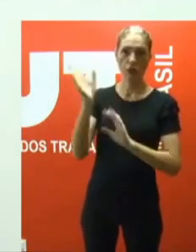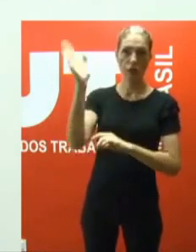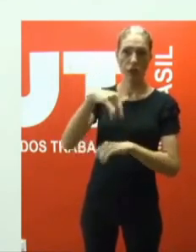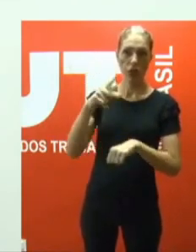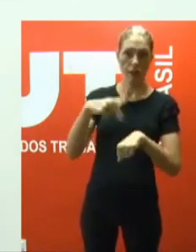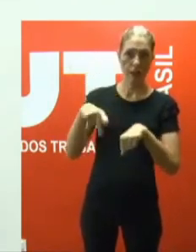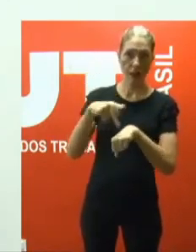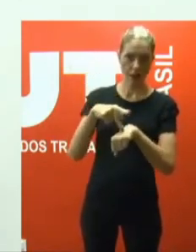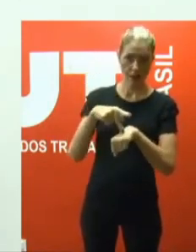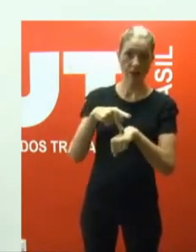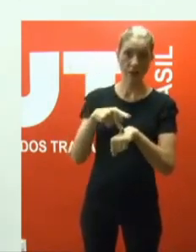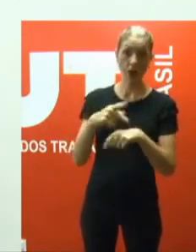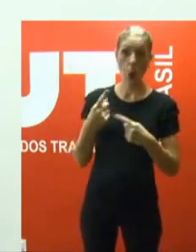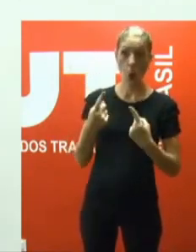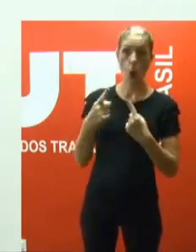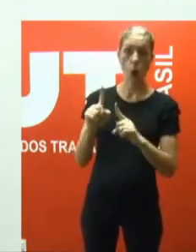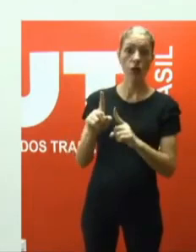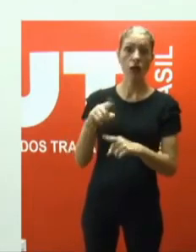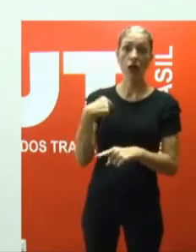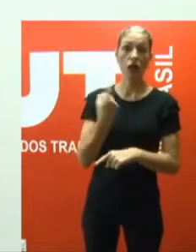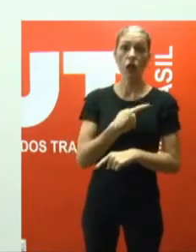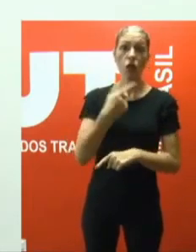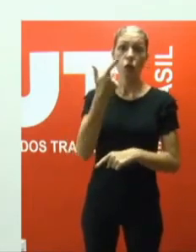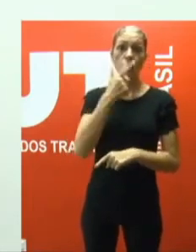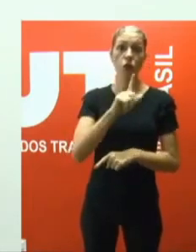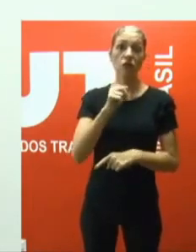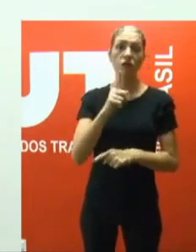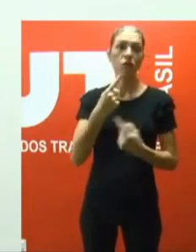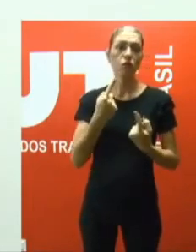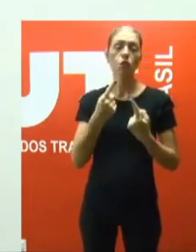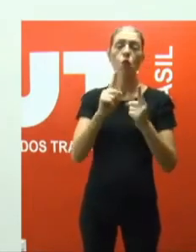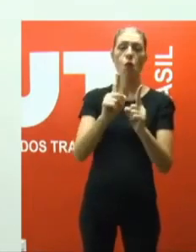são todos contra. E nós não conseguimos reagir.